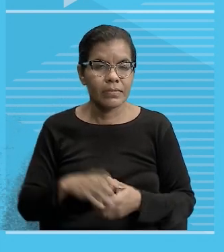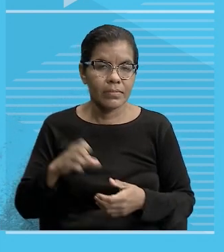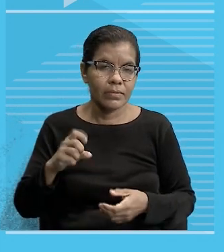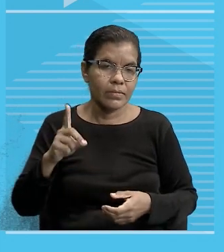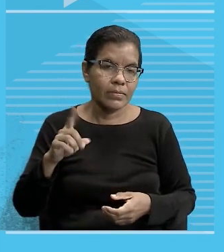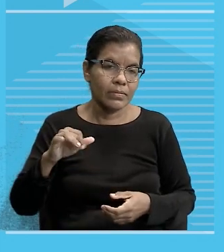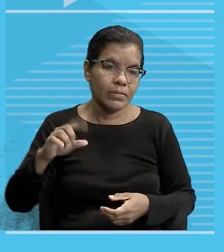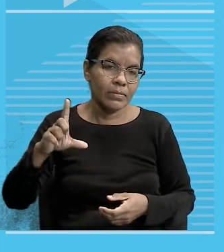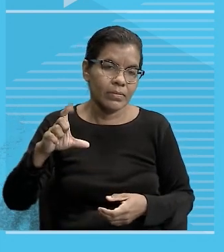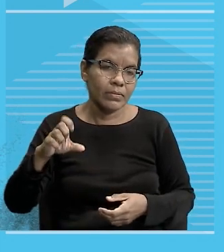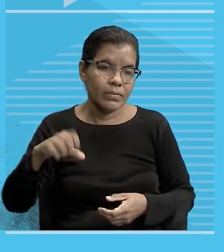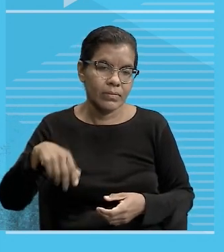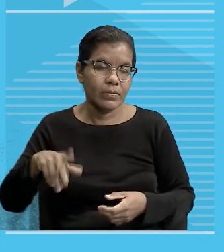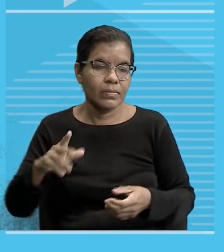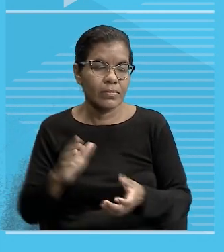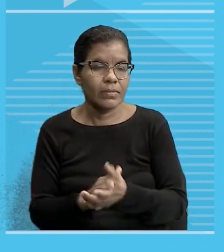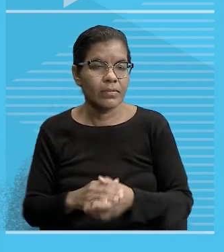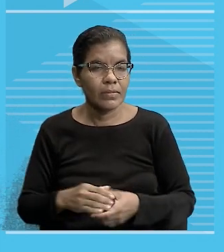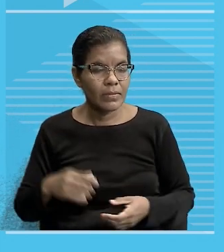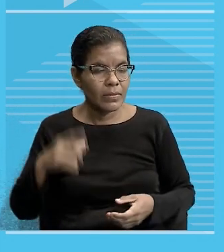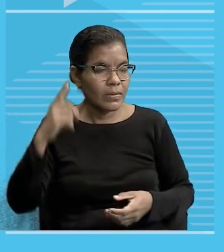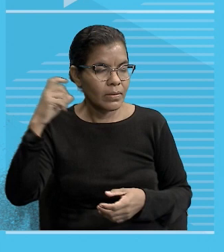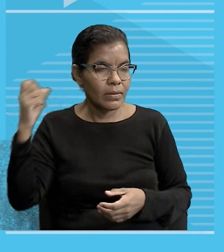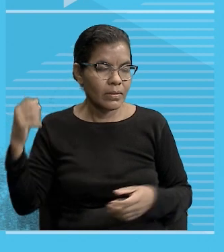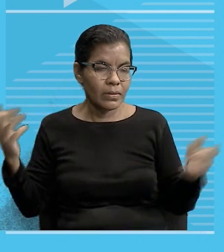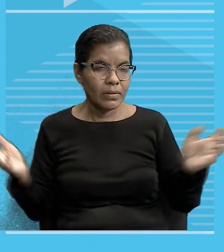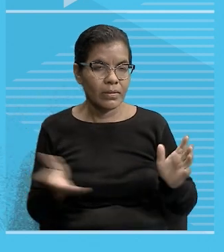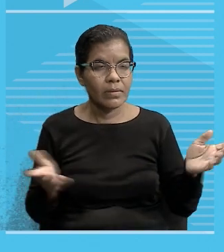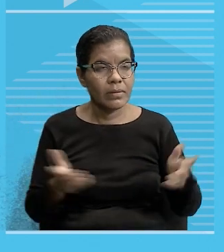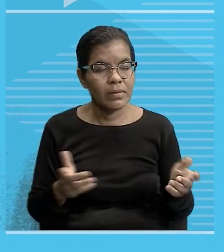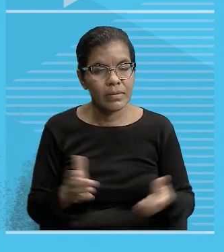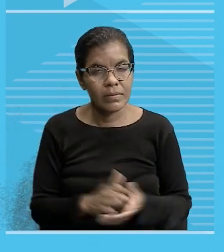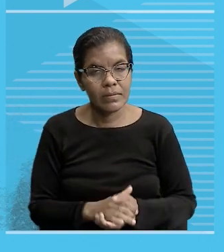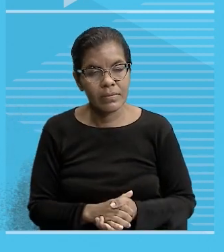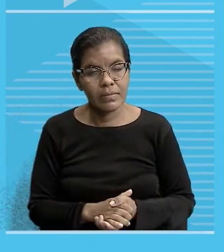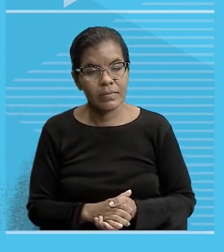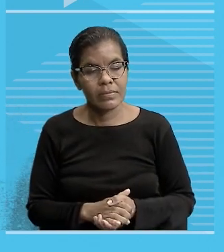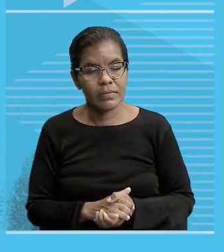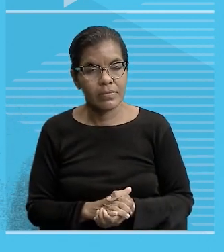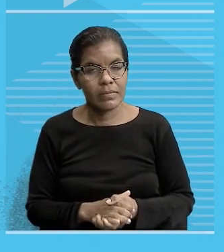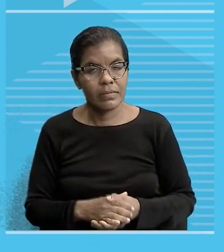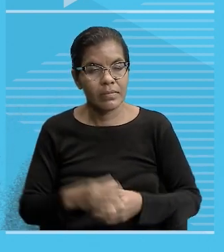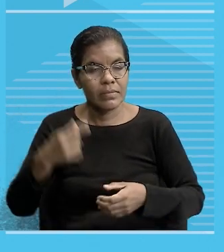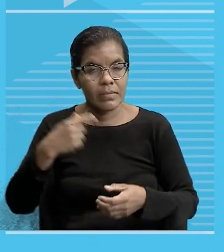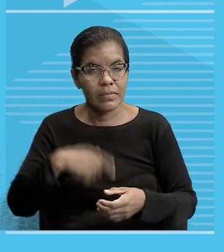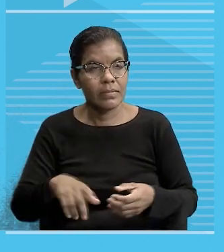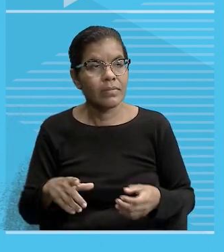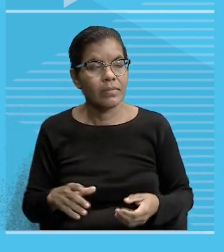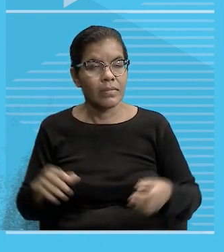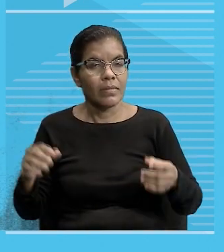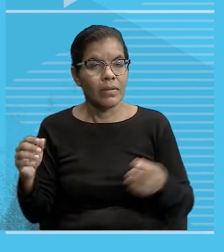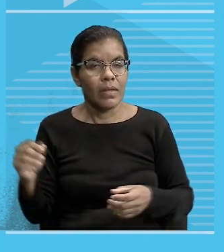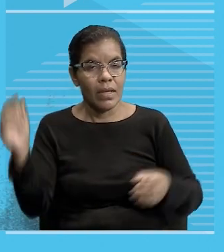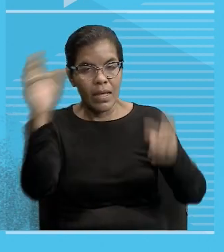vocês que estão me ouvindo agora vocês vão aprender a concepção de como